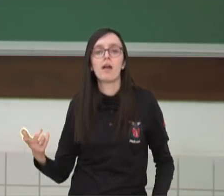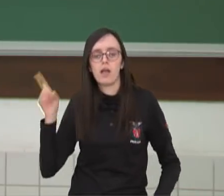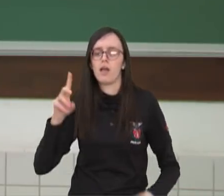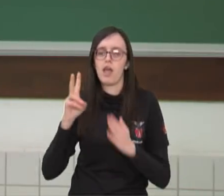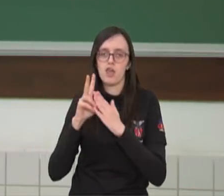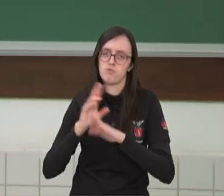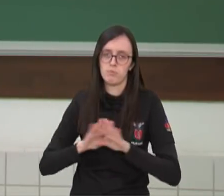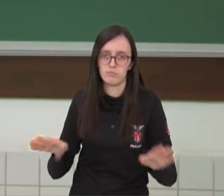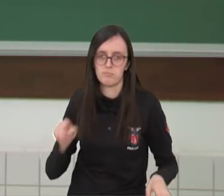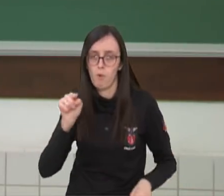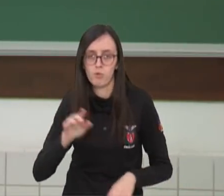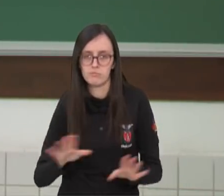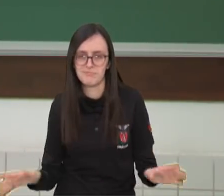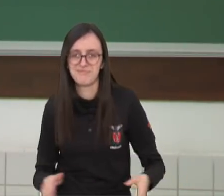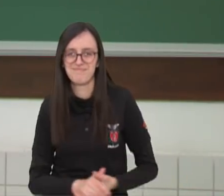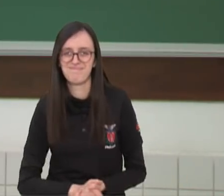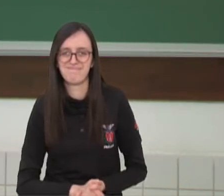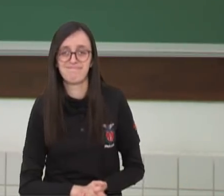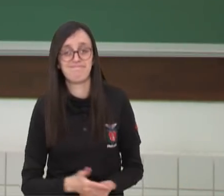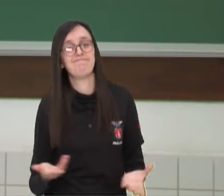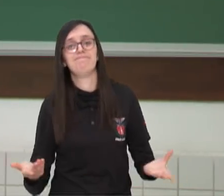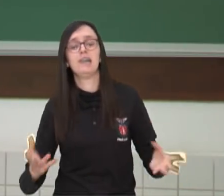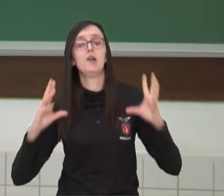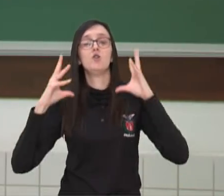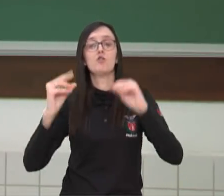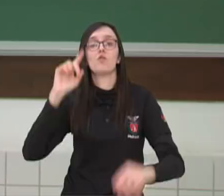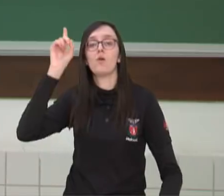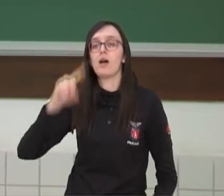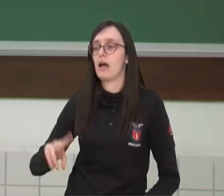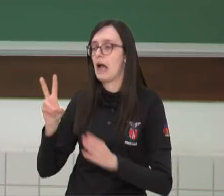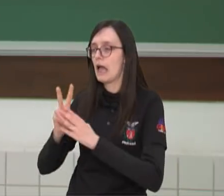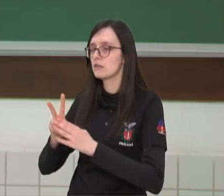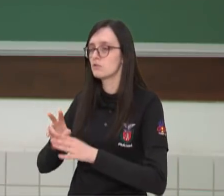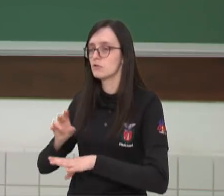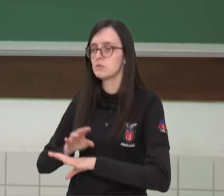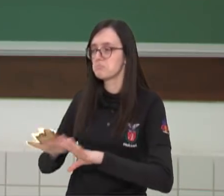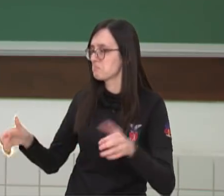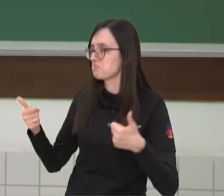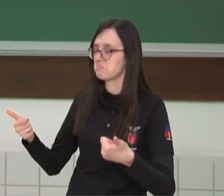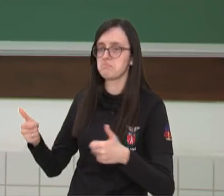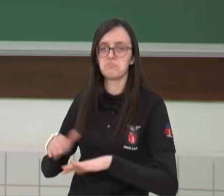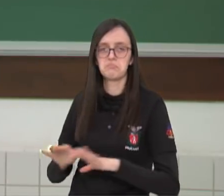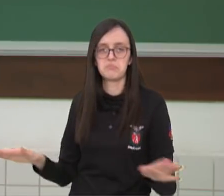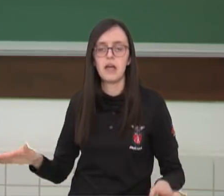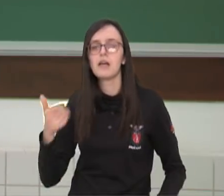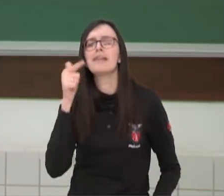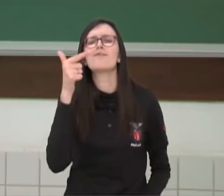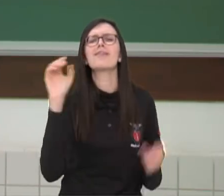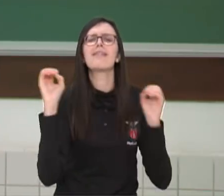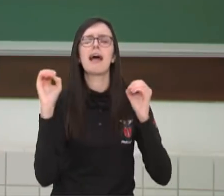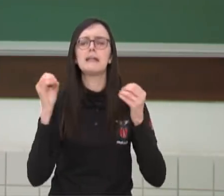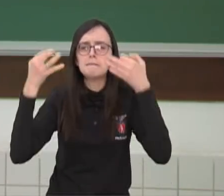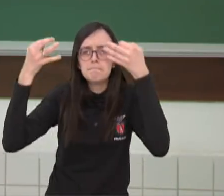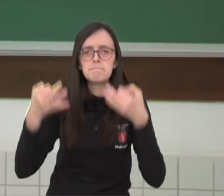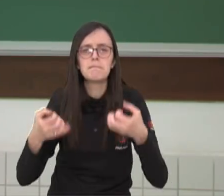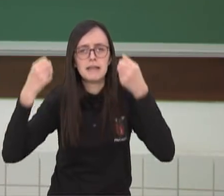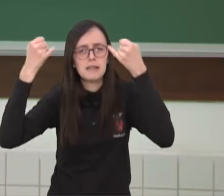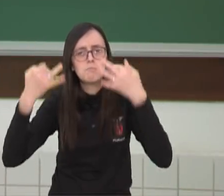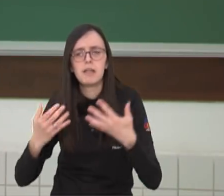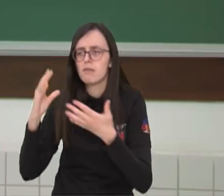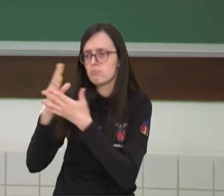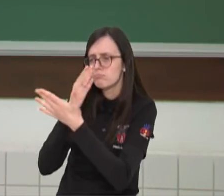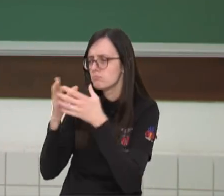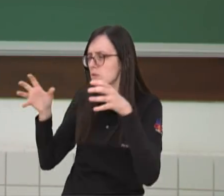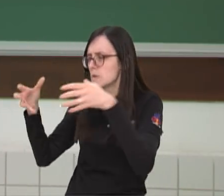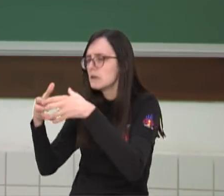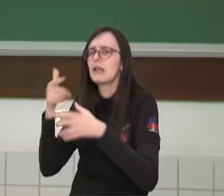índio, ponto, acabou. É isso. Todos são índios, que está aí, está tudo certo. Então, não havia uma definição, uma categoria, não